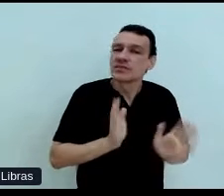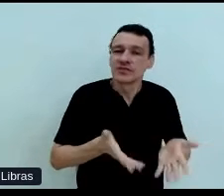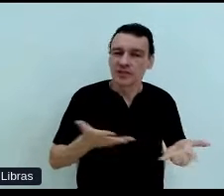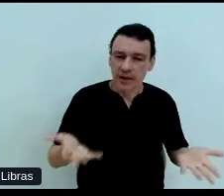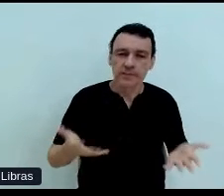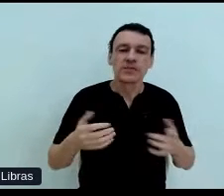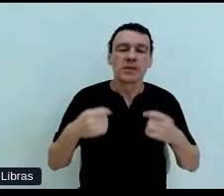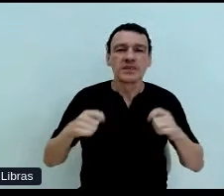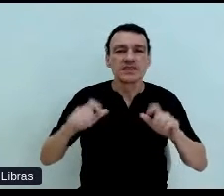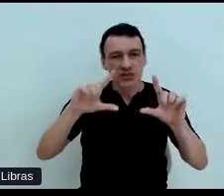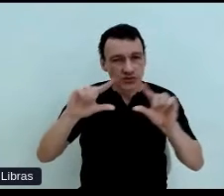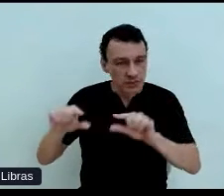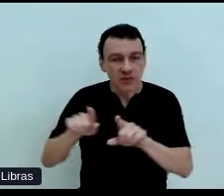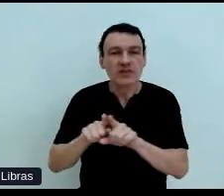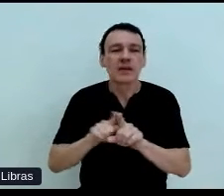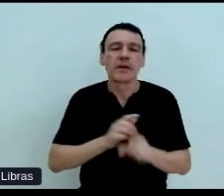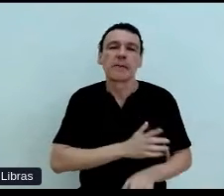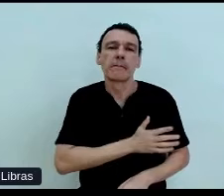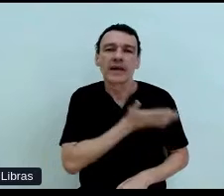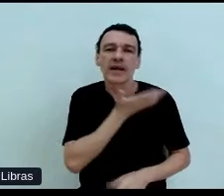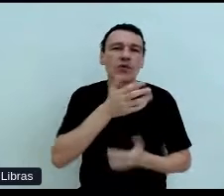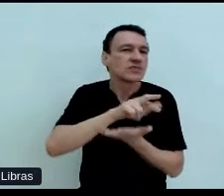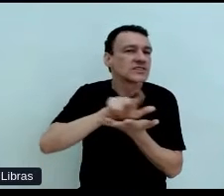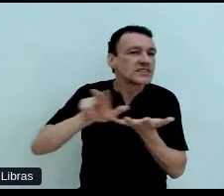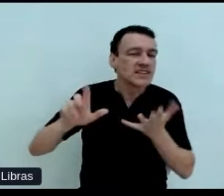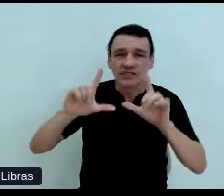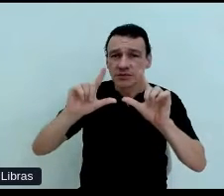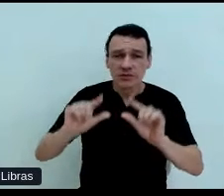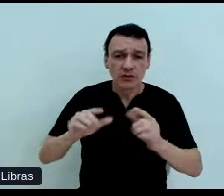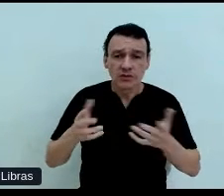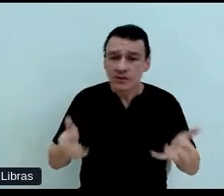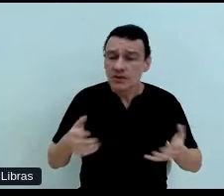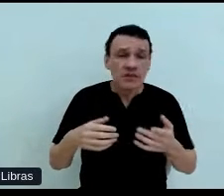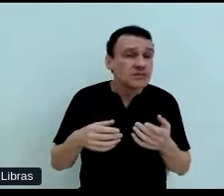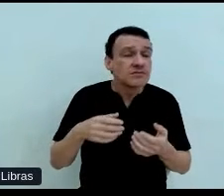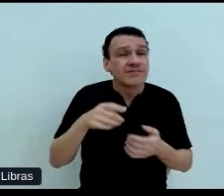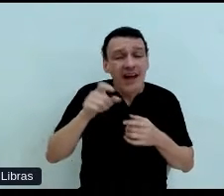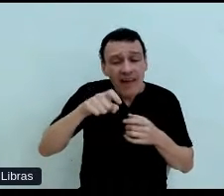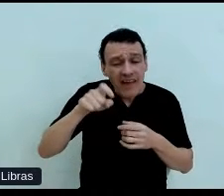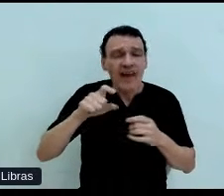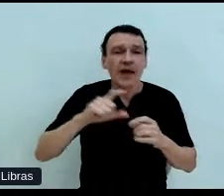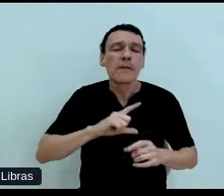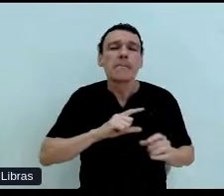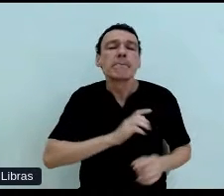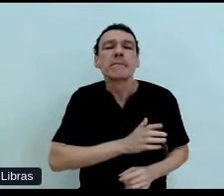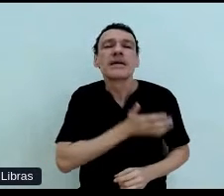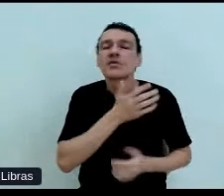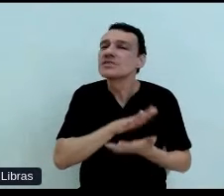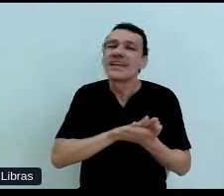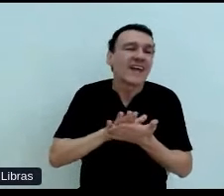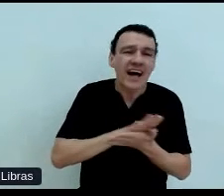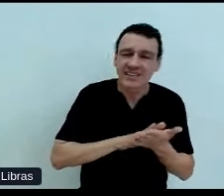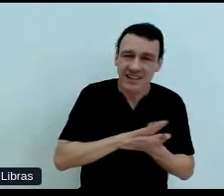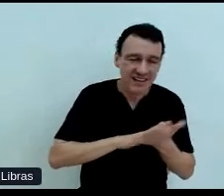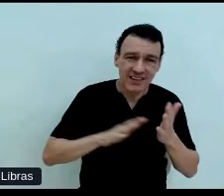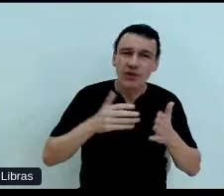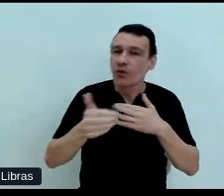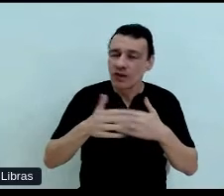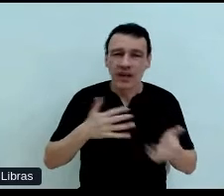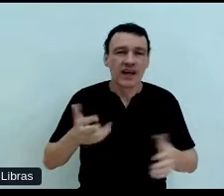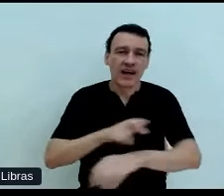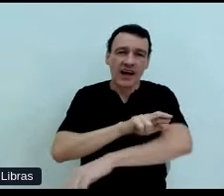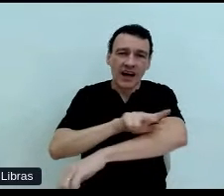de preconceitos, e na verdade eles nem deveriam existir, como preconceitos de qualquer origem, sendo de